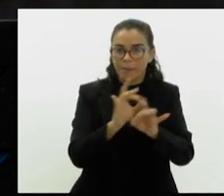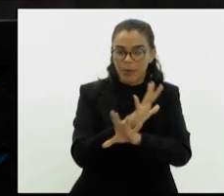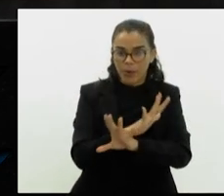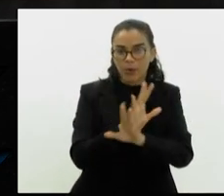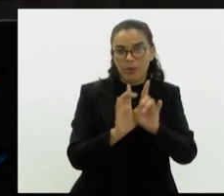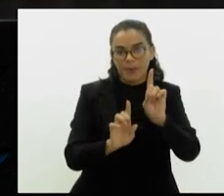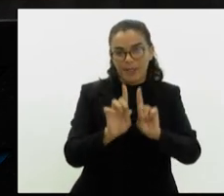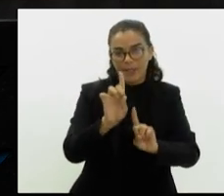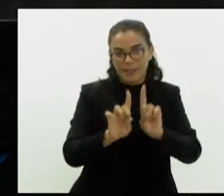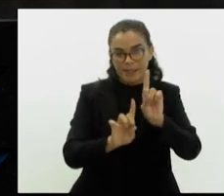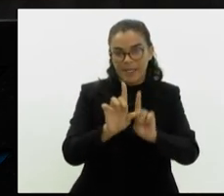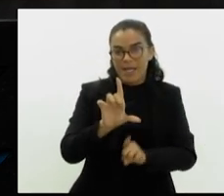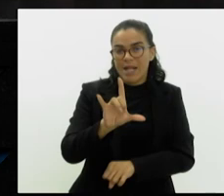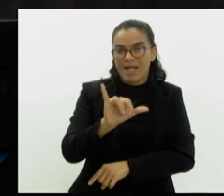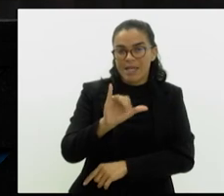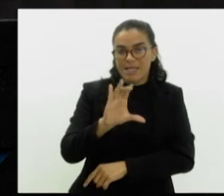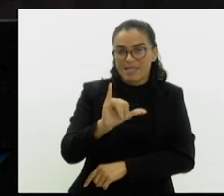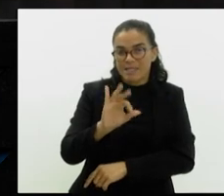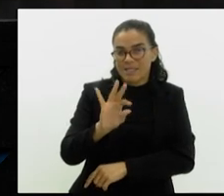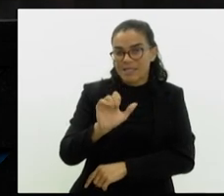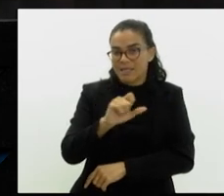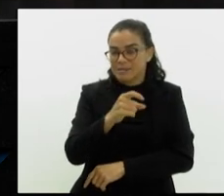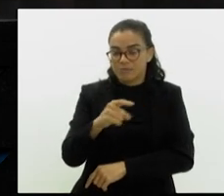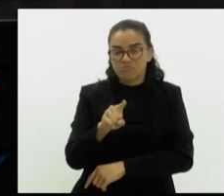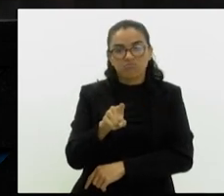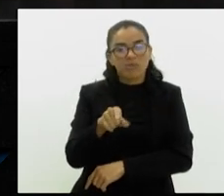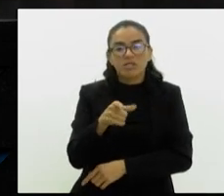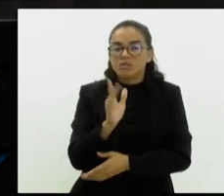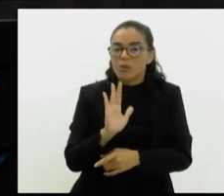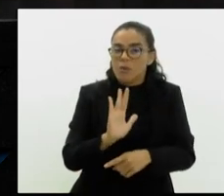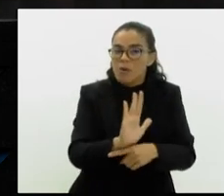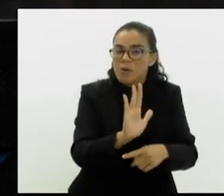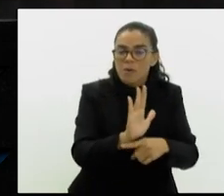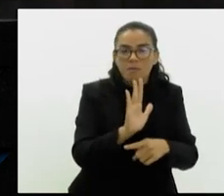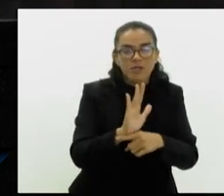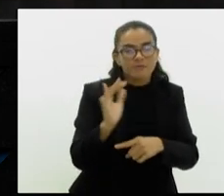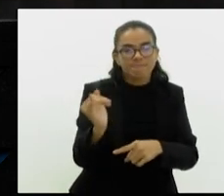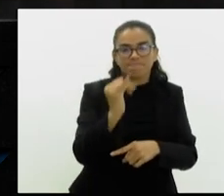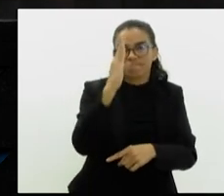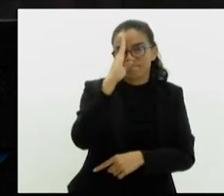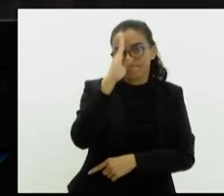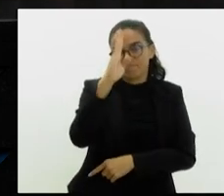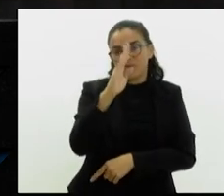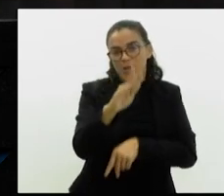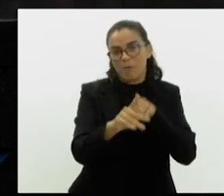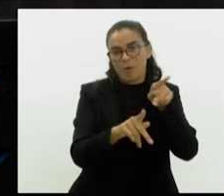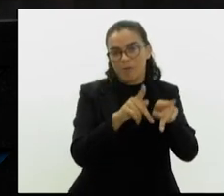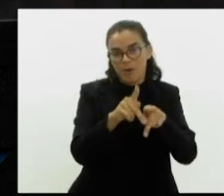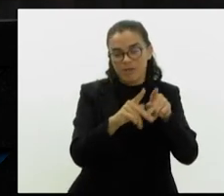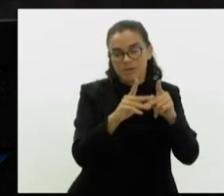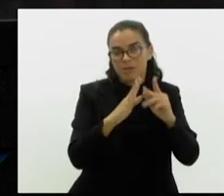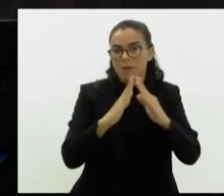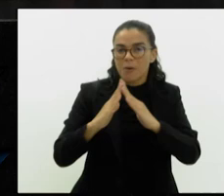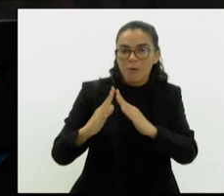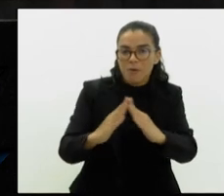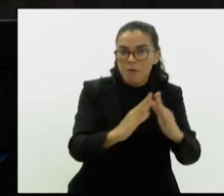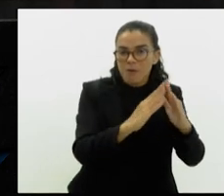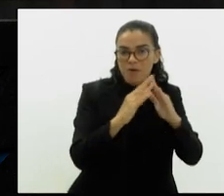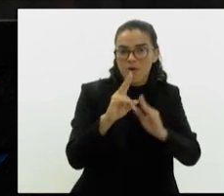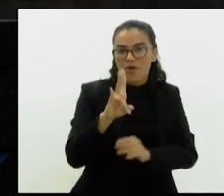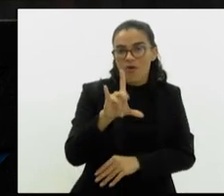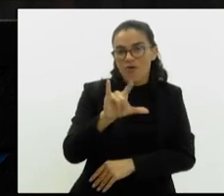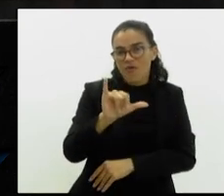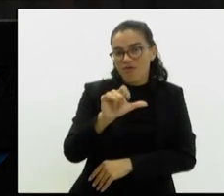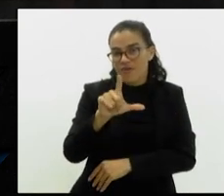licitar isso é um benefício fundamental paraa população residente na Vila do Abraão